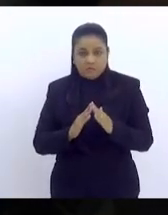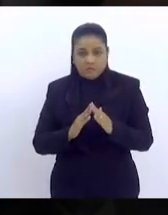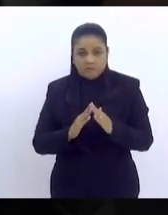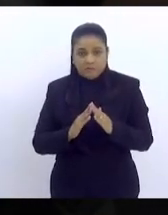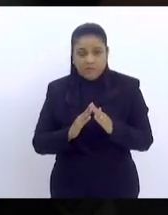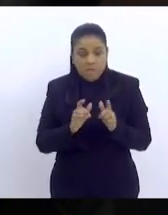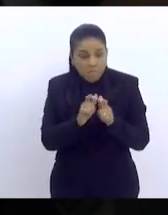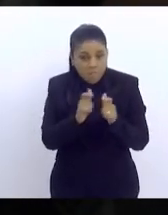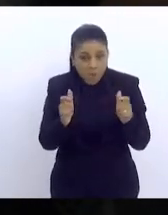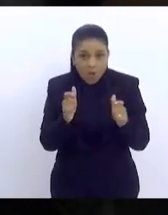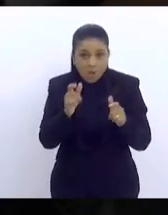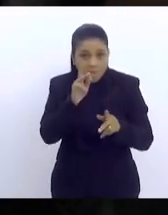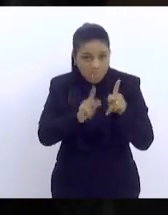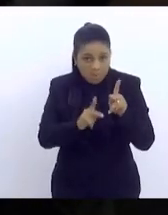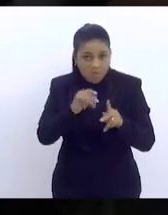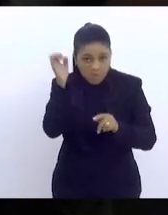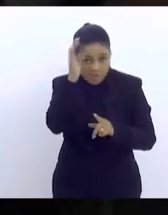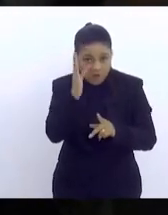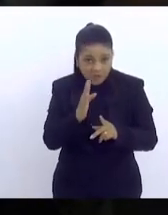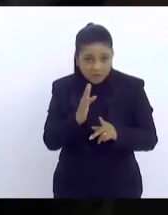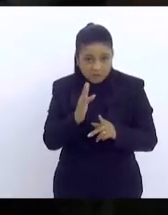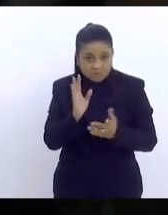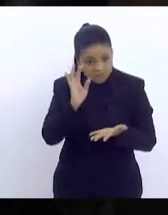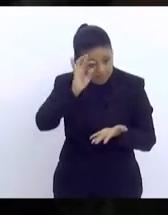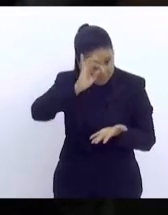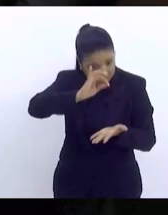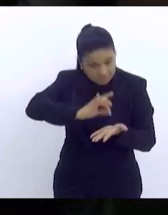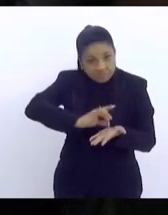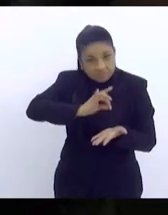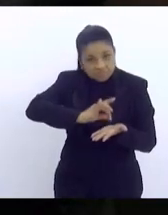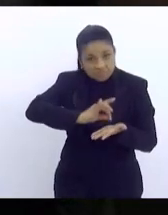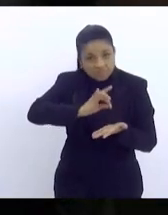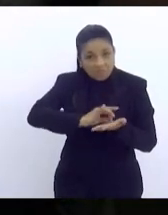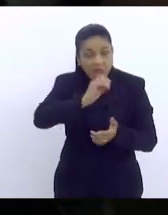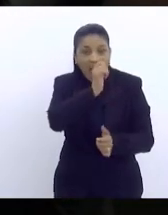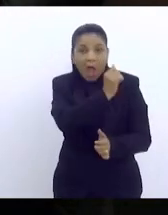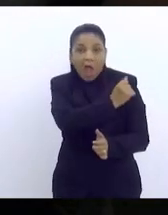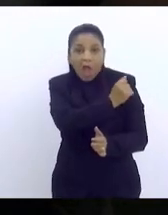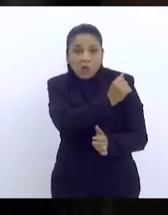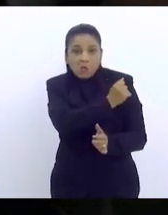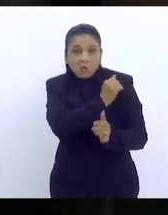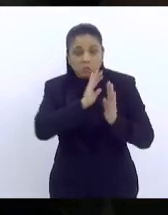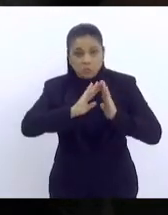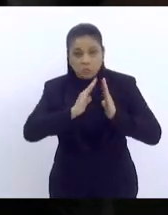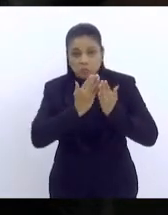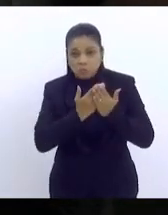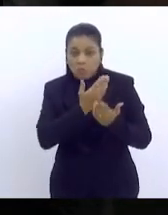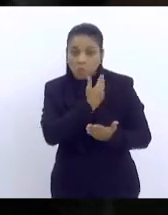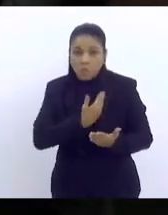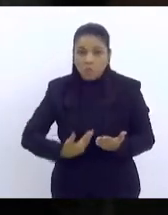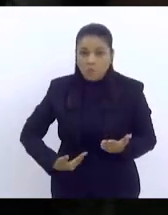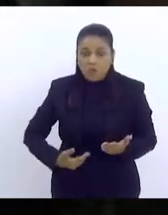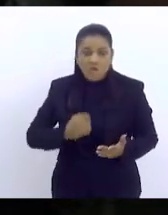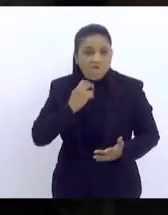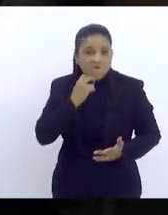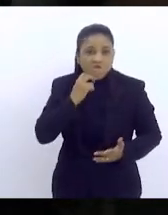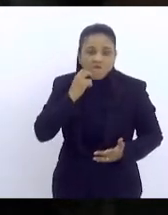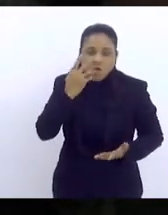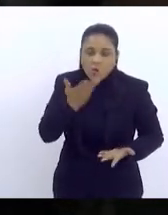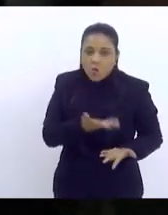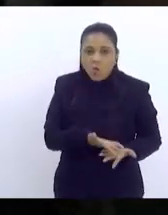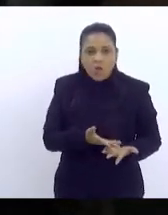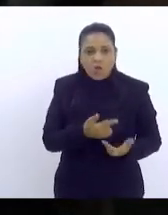dos brasileiros e Se nós formos levar para a realidade dos alunos da educação pública Isso é uma vergonha